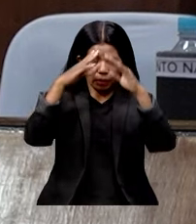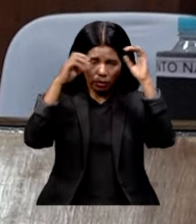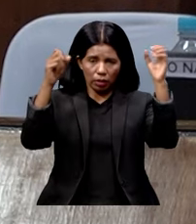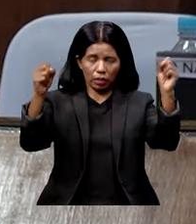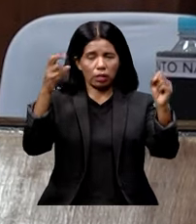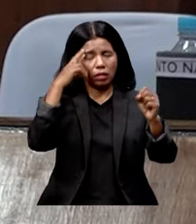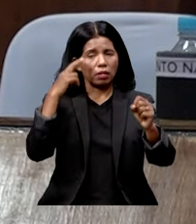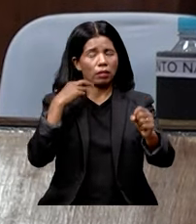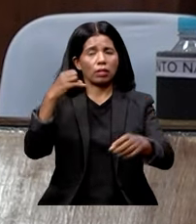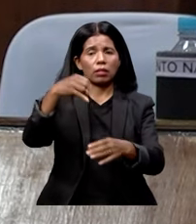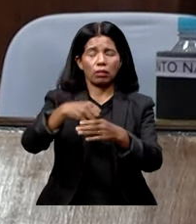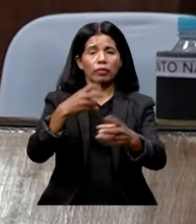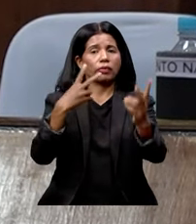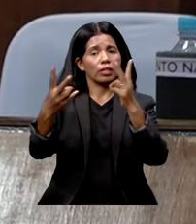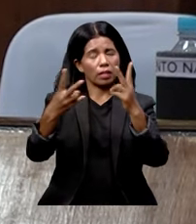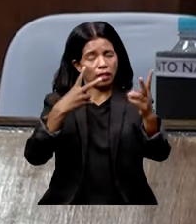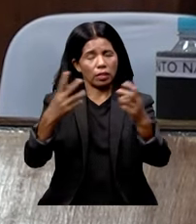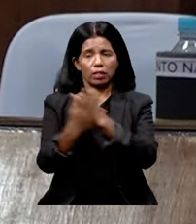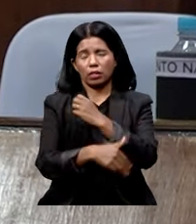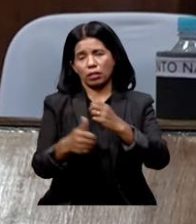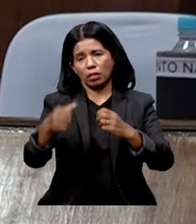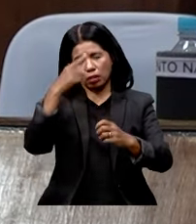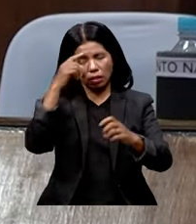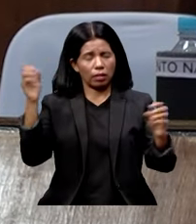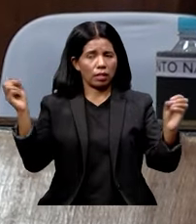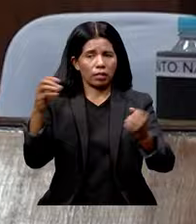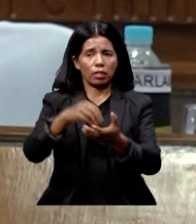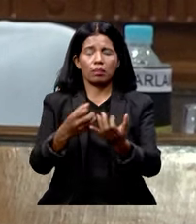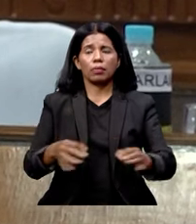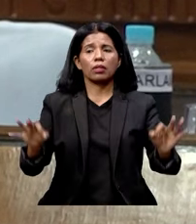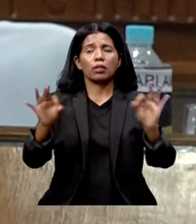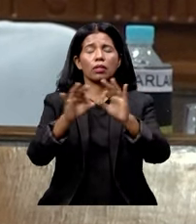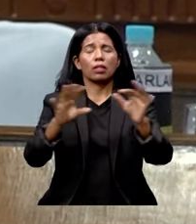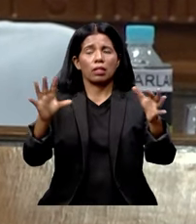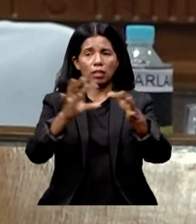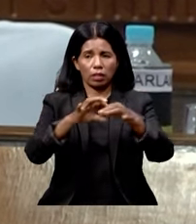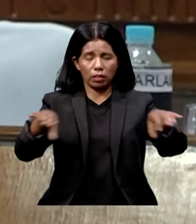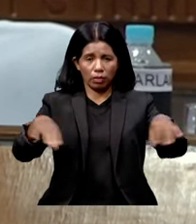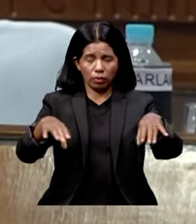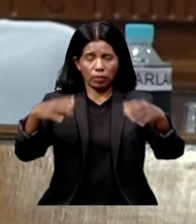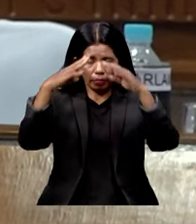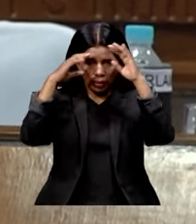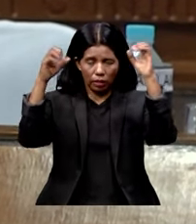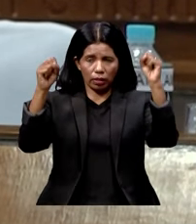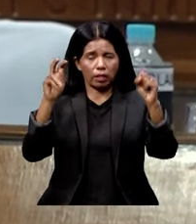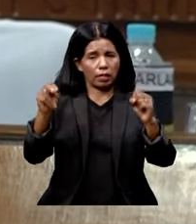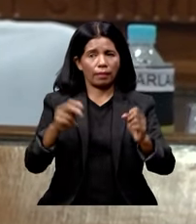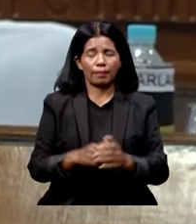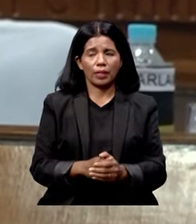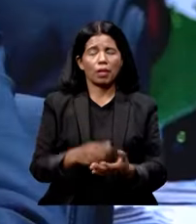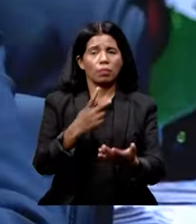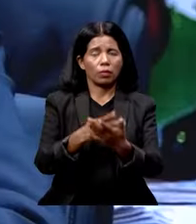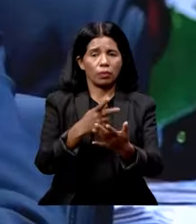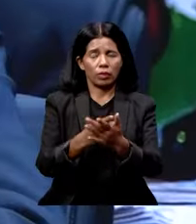inclui viagem estrangeiro, também considera a dun e a importância liga ao serviço presidência NEN. Proposta né ato